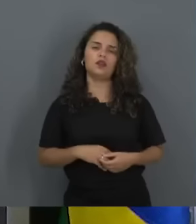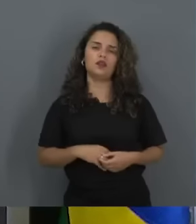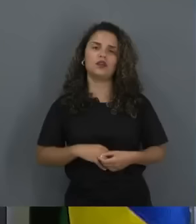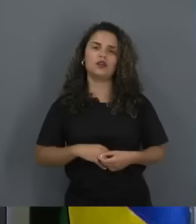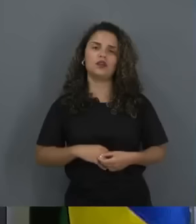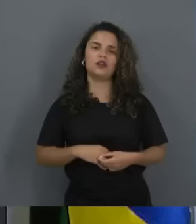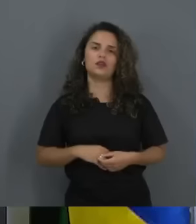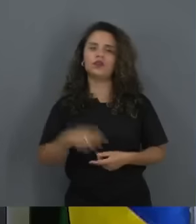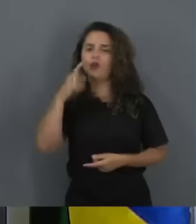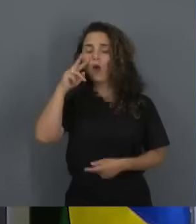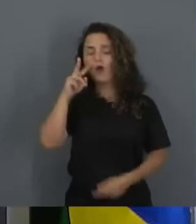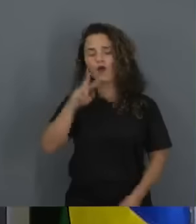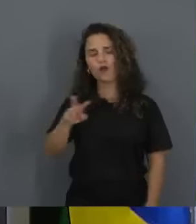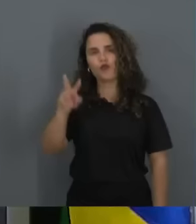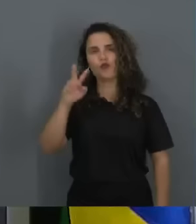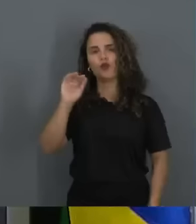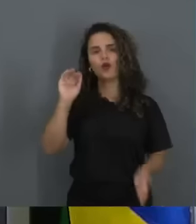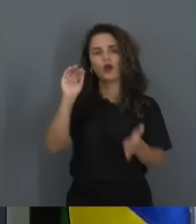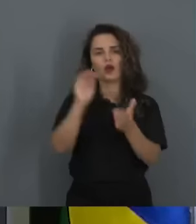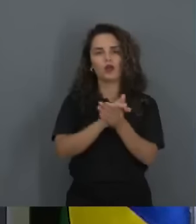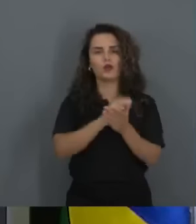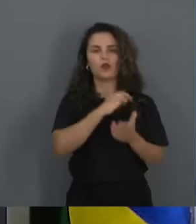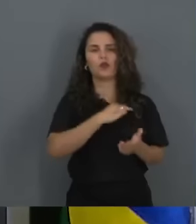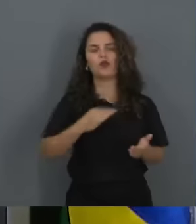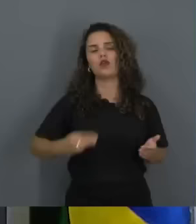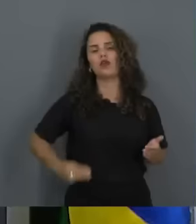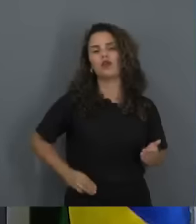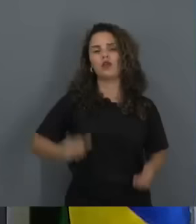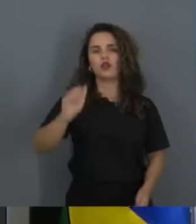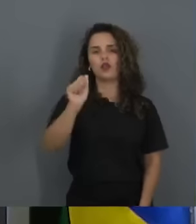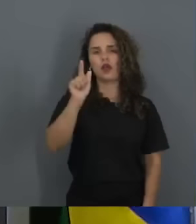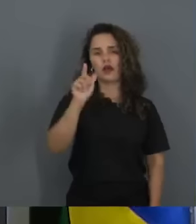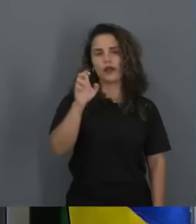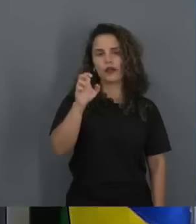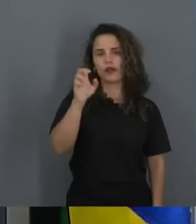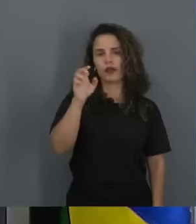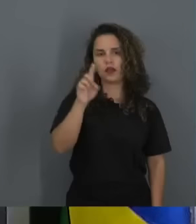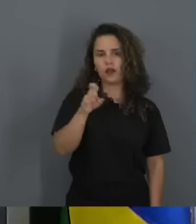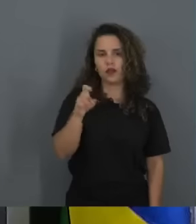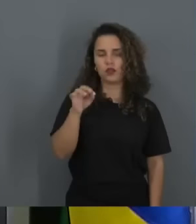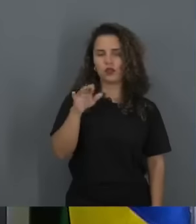Você vê a esposa do ministro Alexandre de Moraes, olha essa semana,